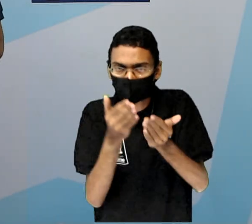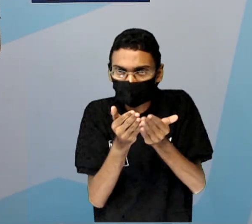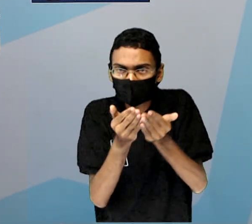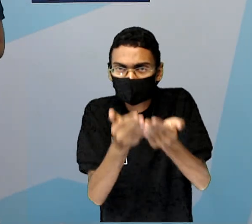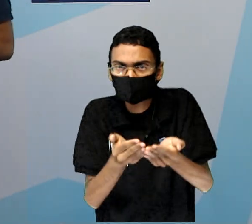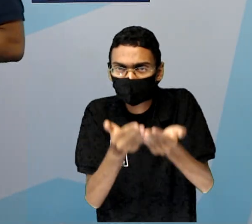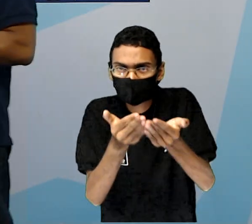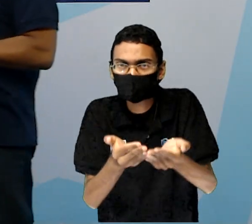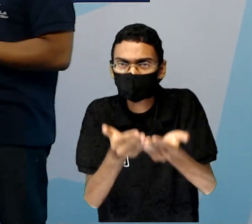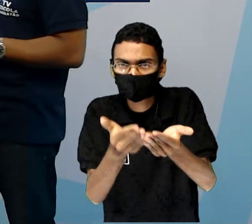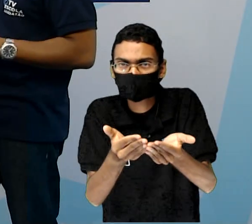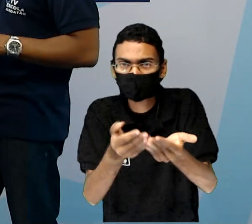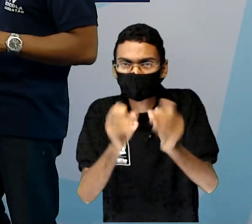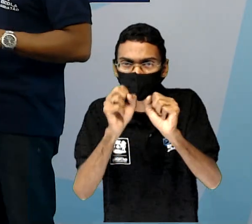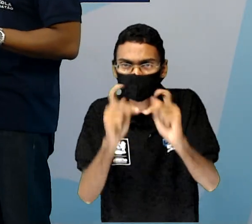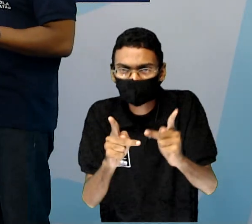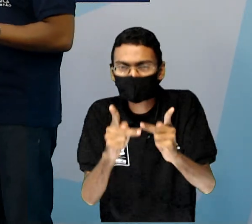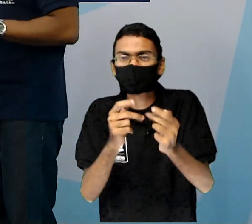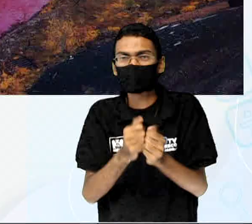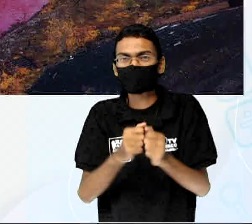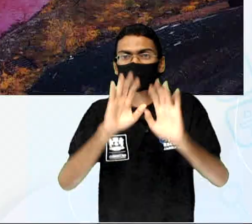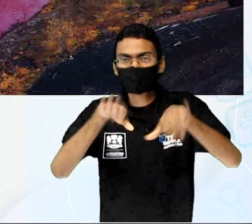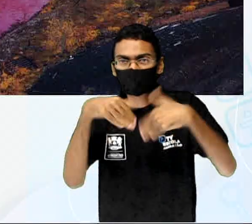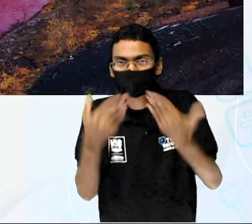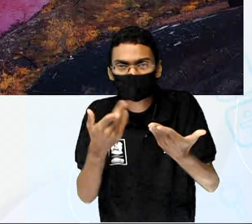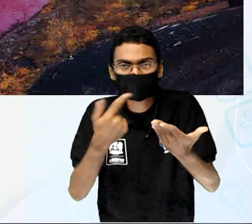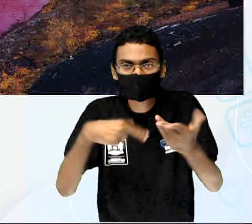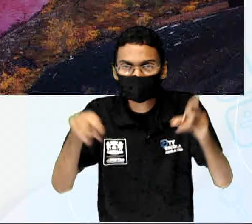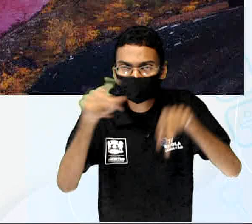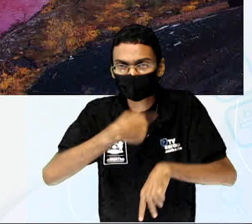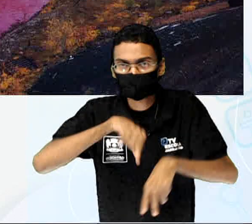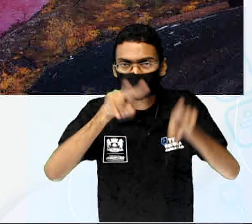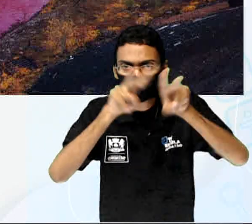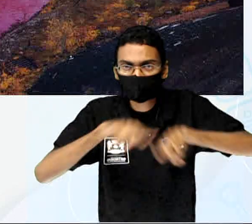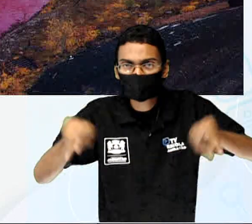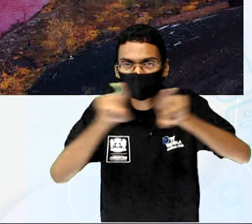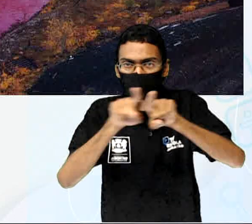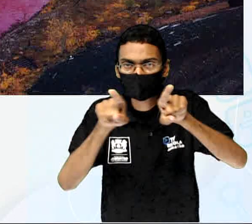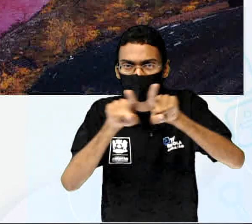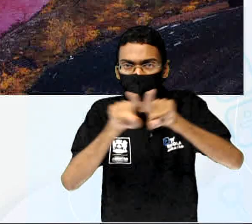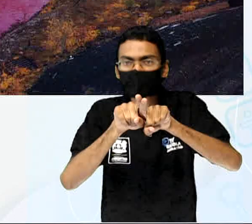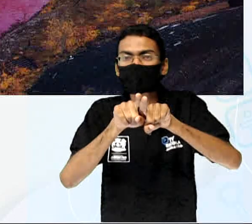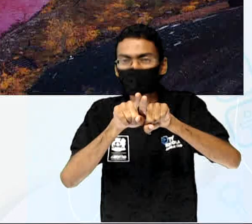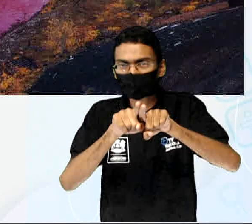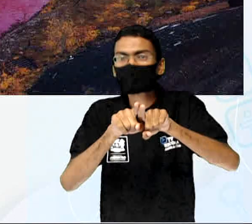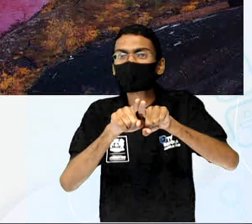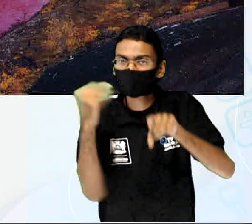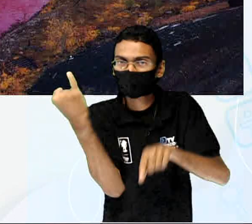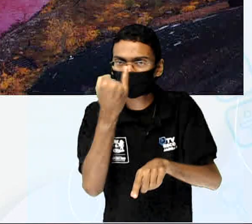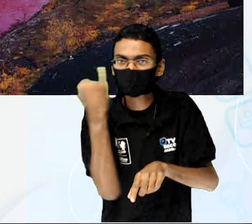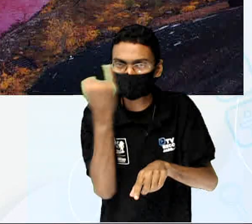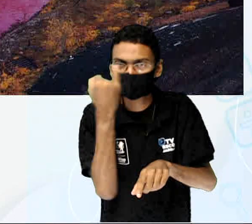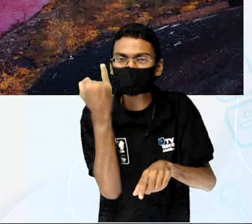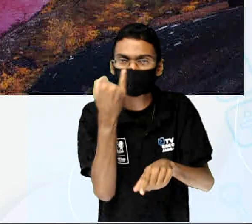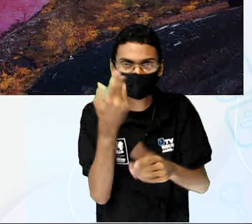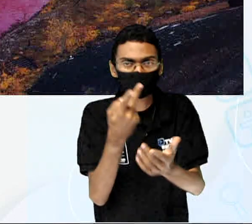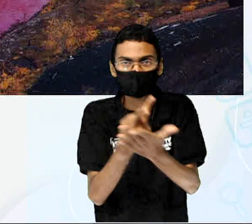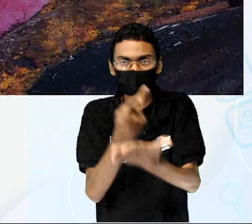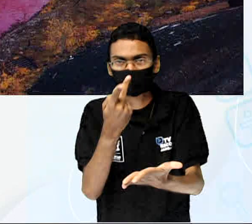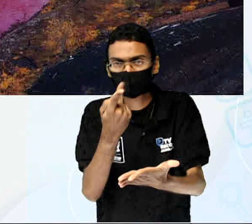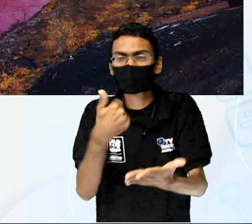produção, predominantemente à produção de energia, e a gente viu também que os rios de planície eles eram super importantes na